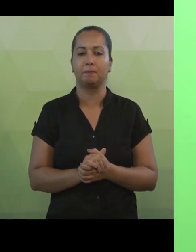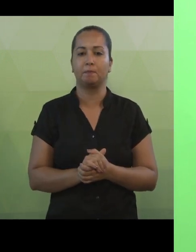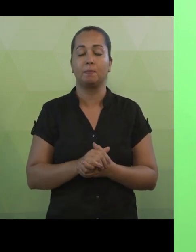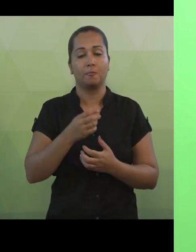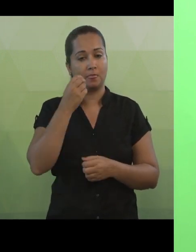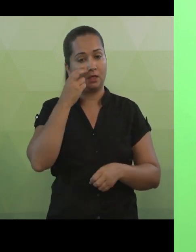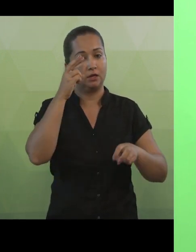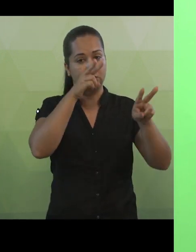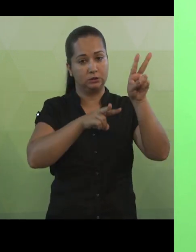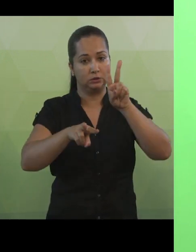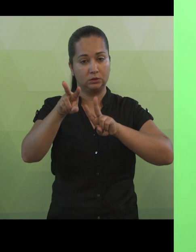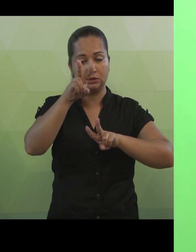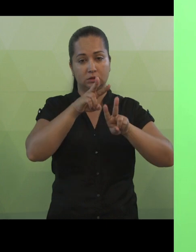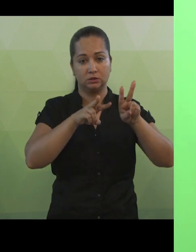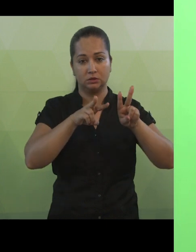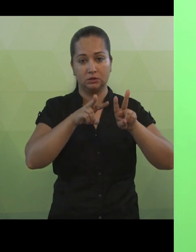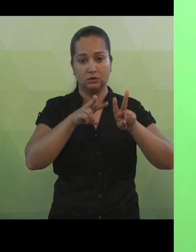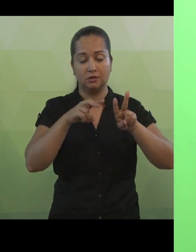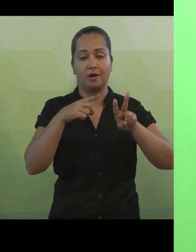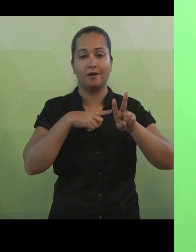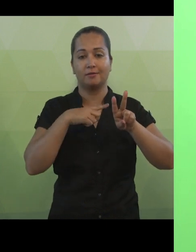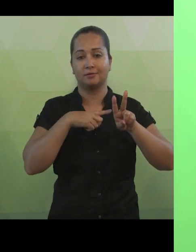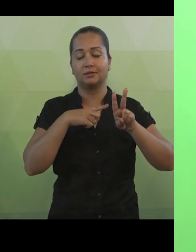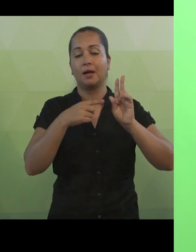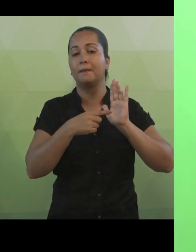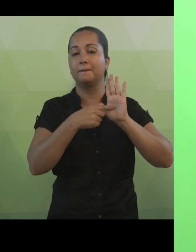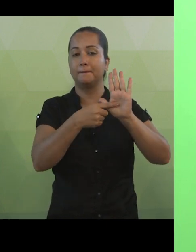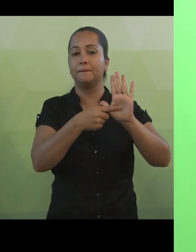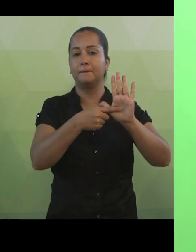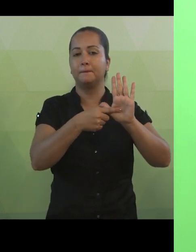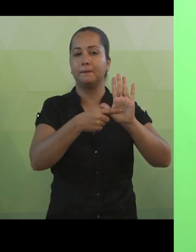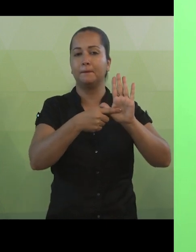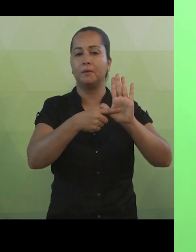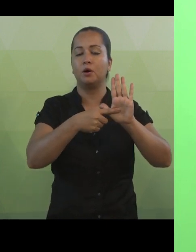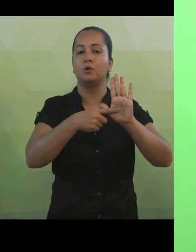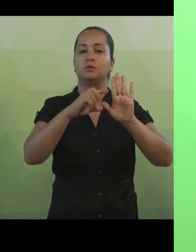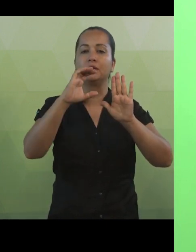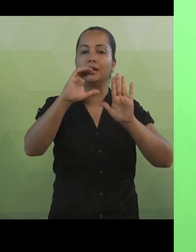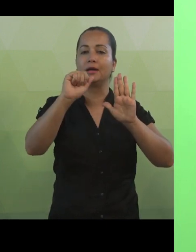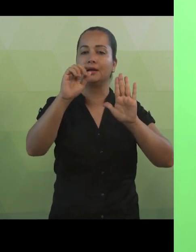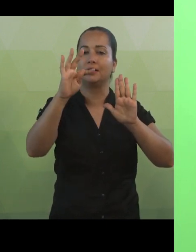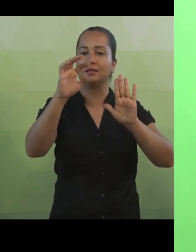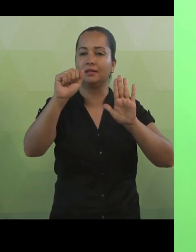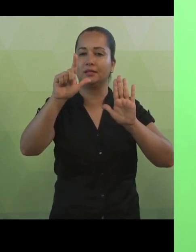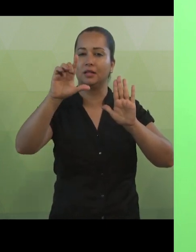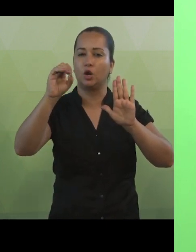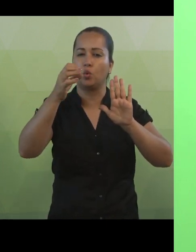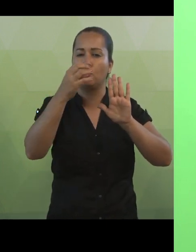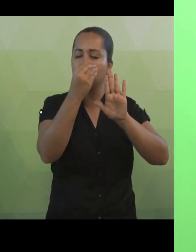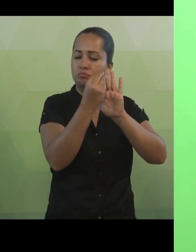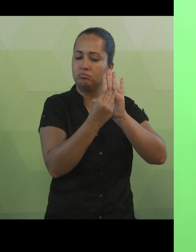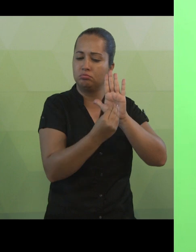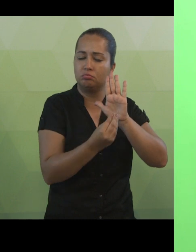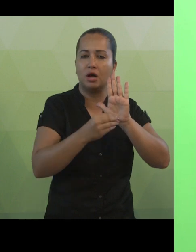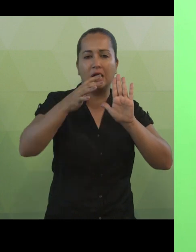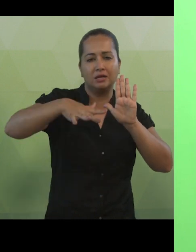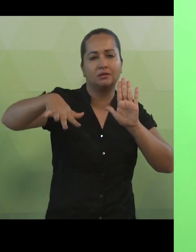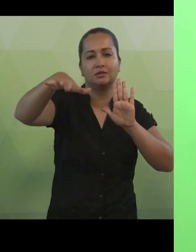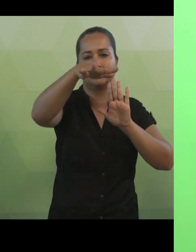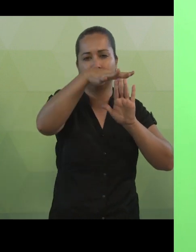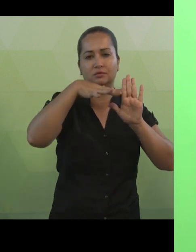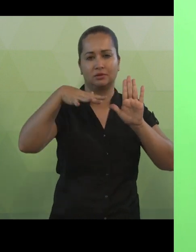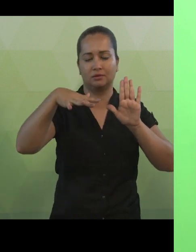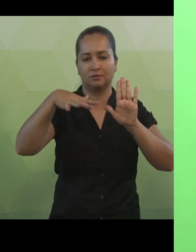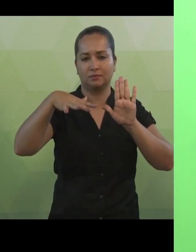as visões são apenas definidas no catálogo do banco de dados, de forma que sua estrutura é um resultado de um comando